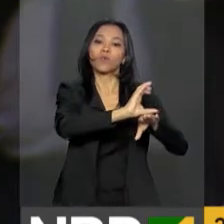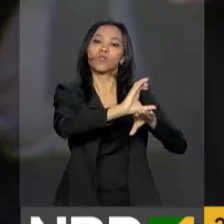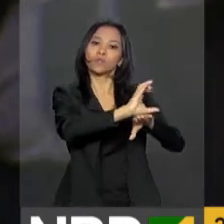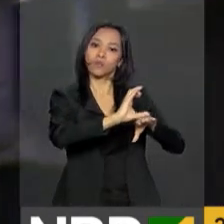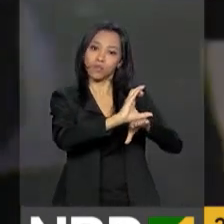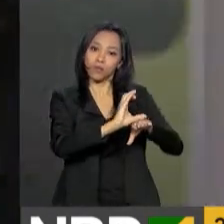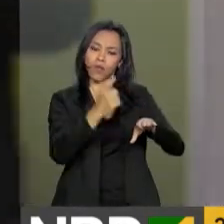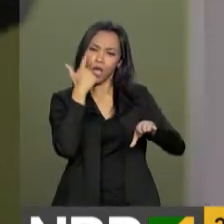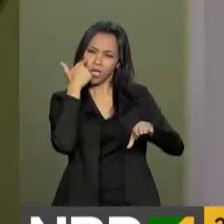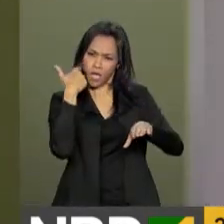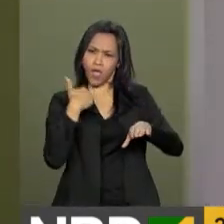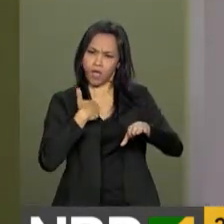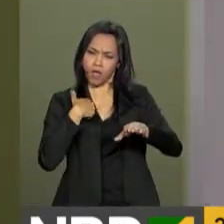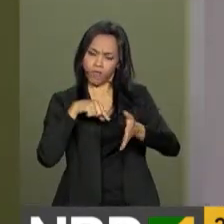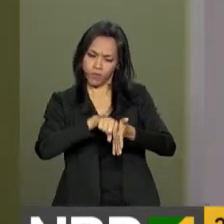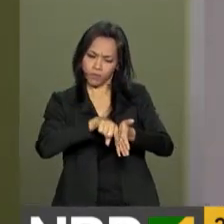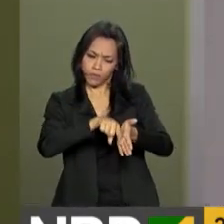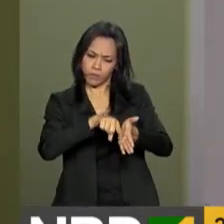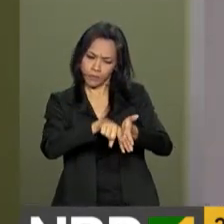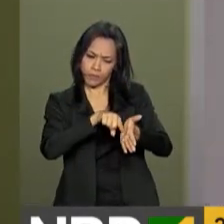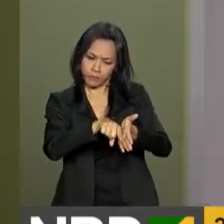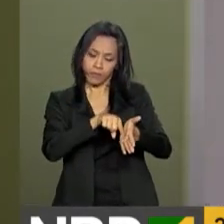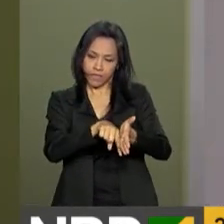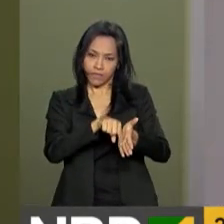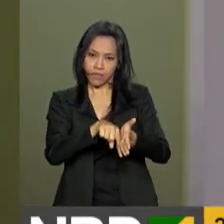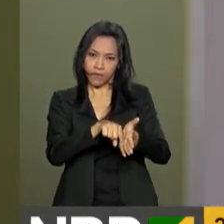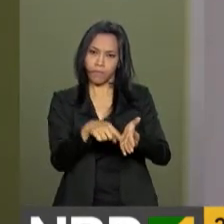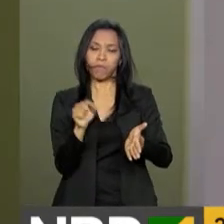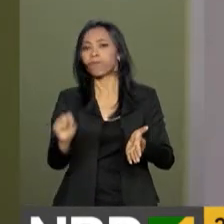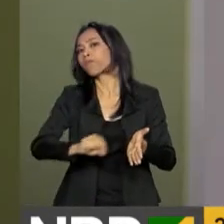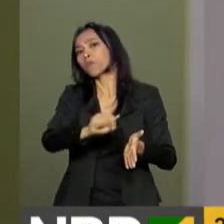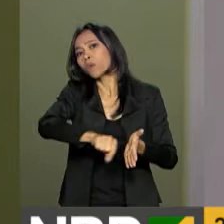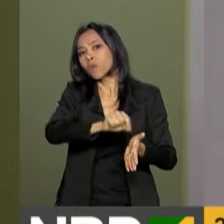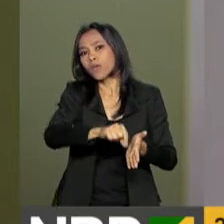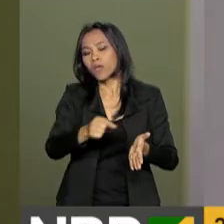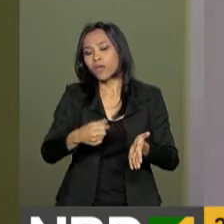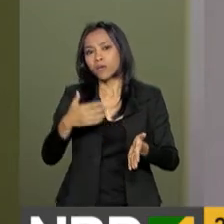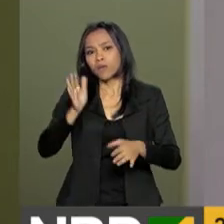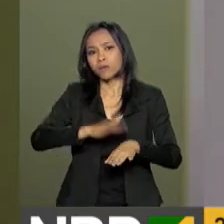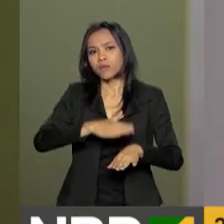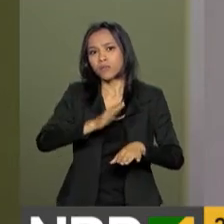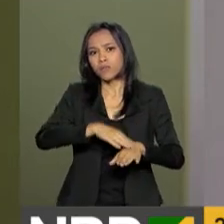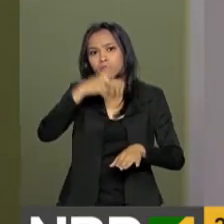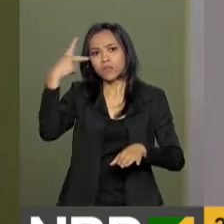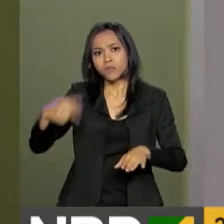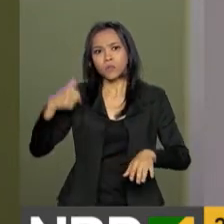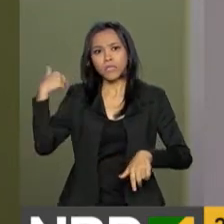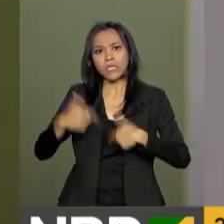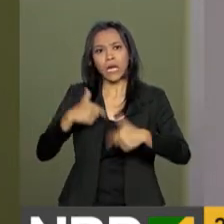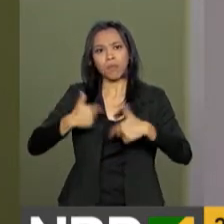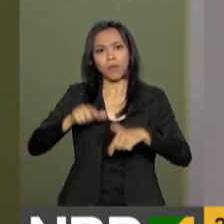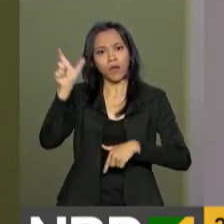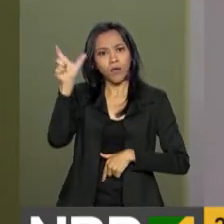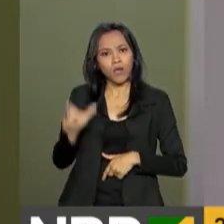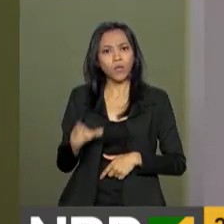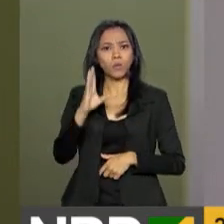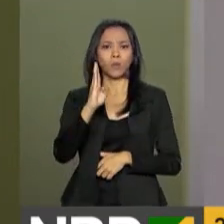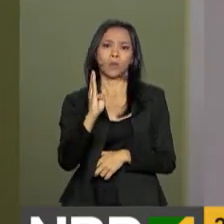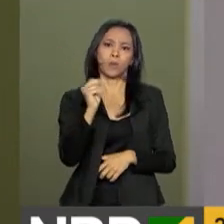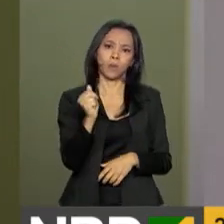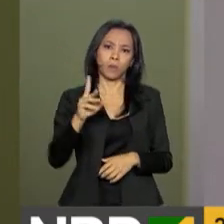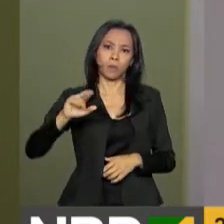examinar mais detidamente a atuação extraordinária que teve o barão do rio branco na